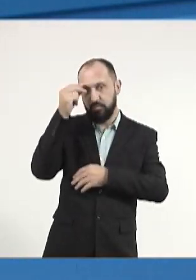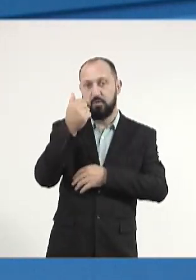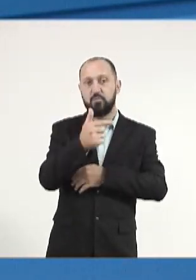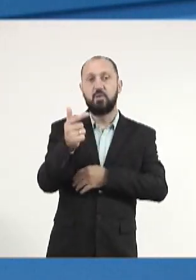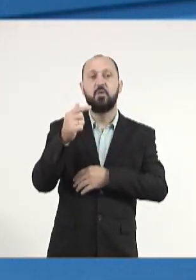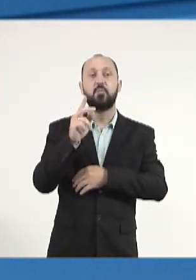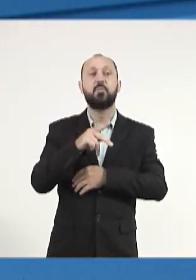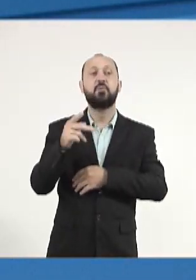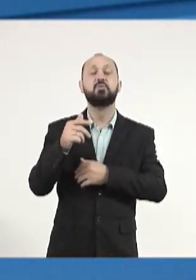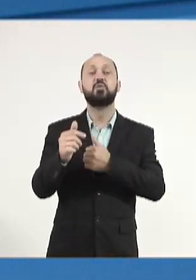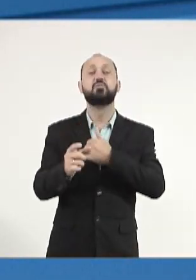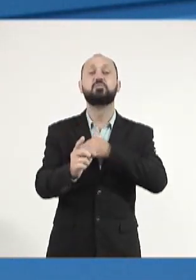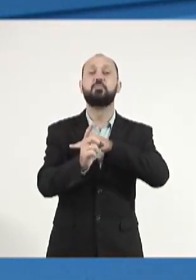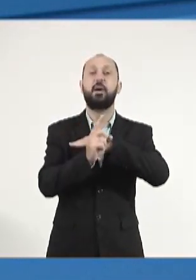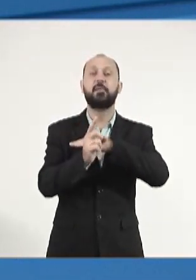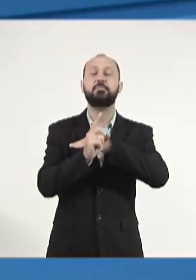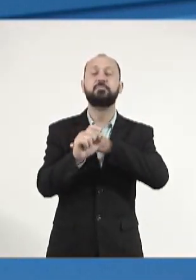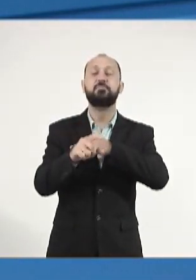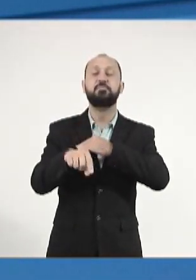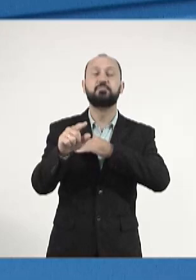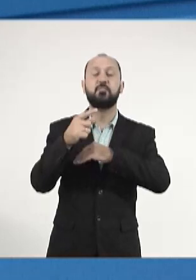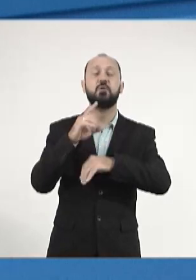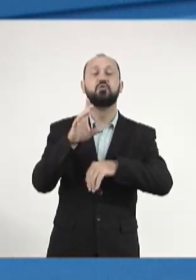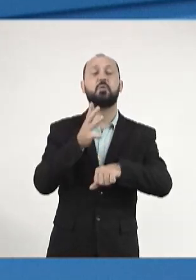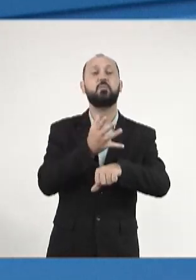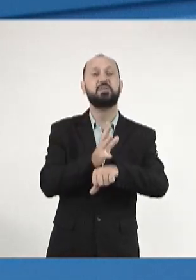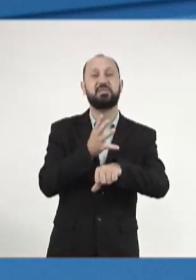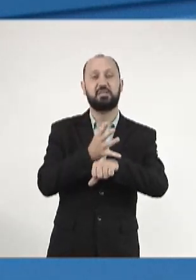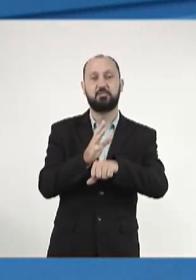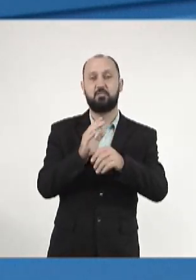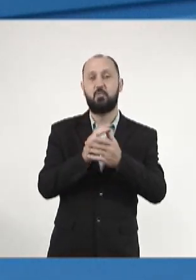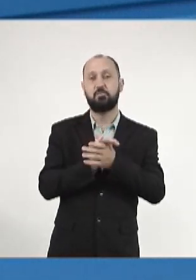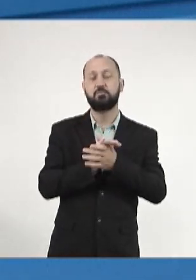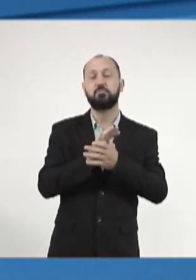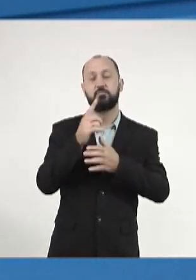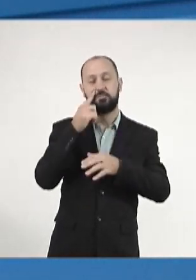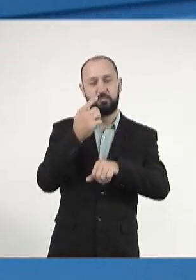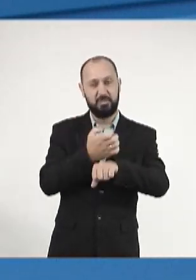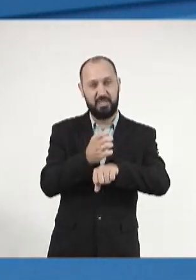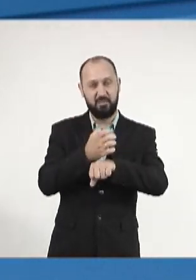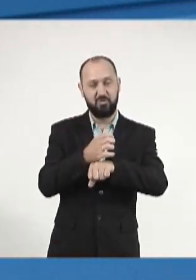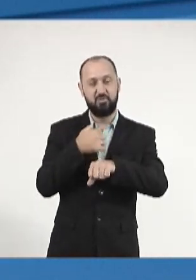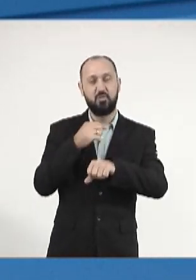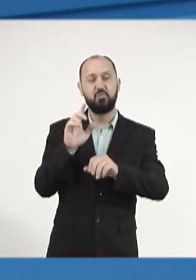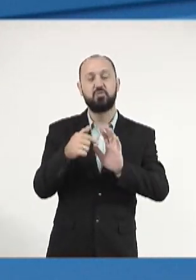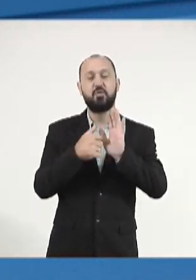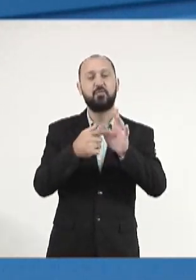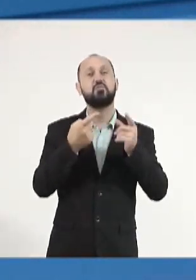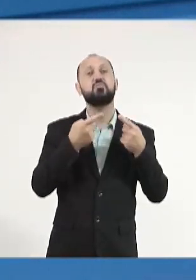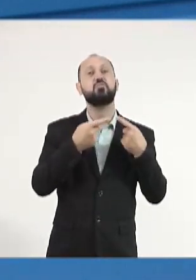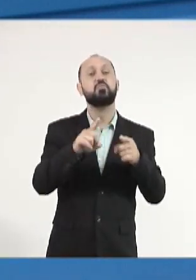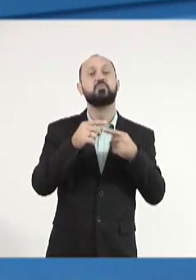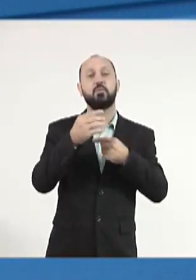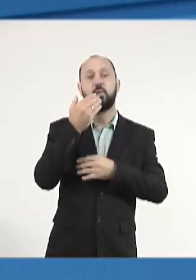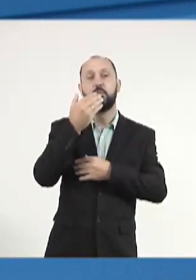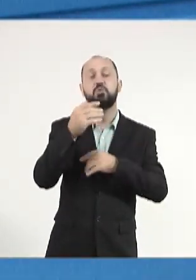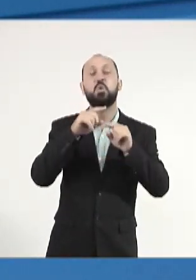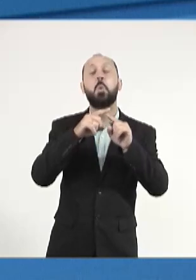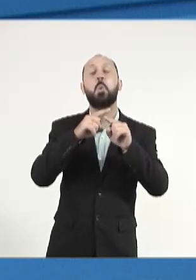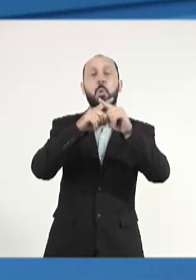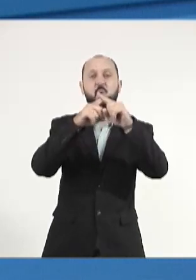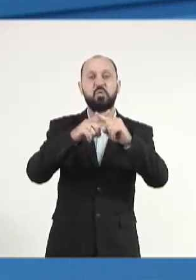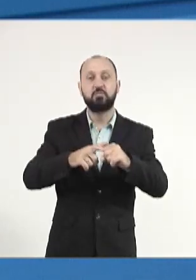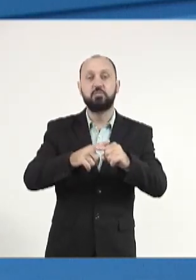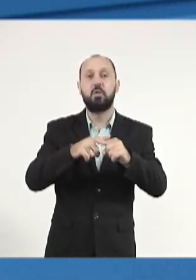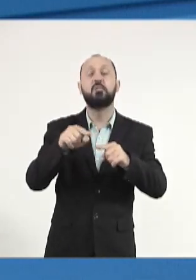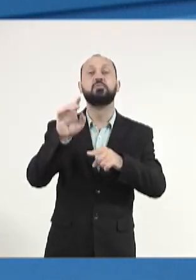professores que estão atendendo, que são atendidos por estagiários. E eu já fiz aqui recentemente uma provocação solicitando concurso